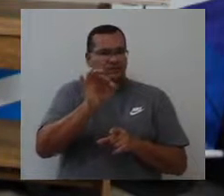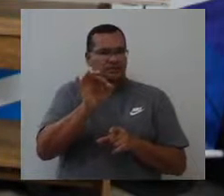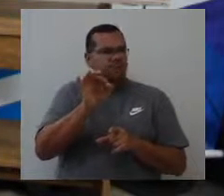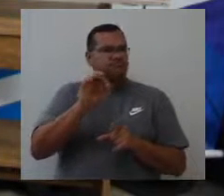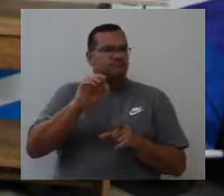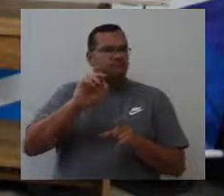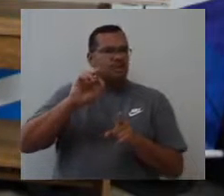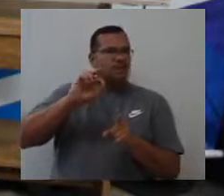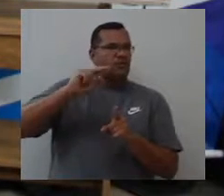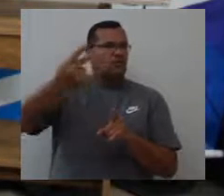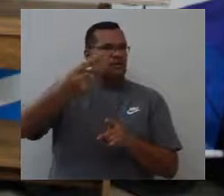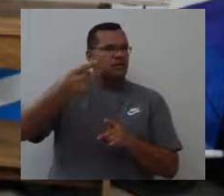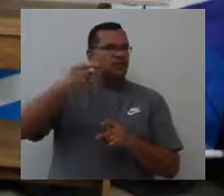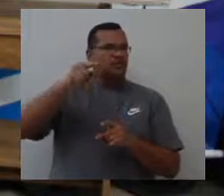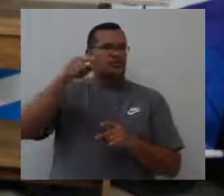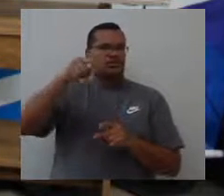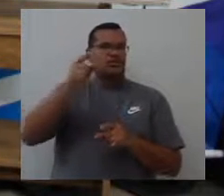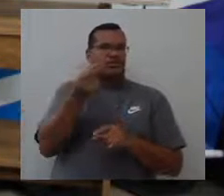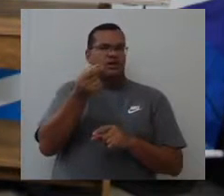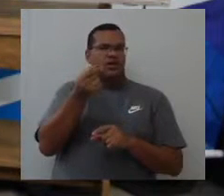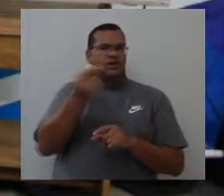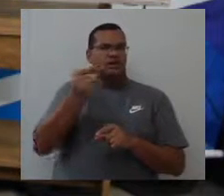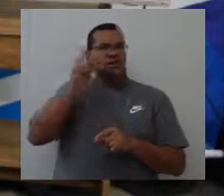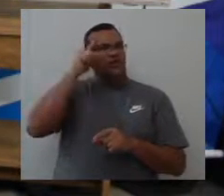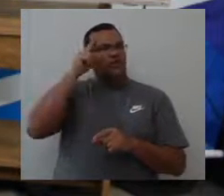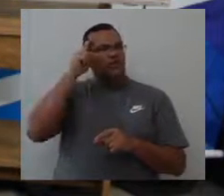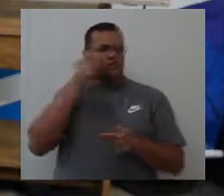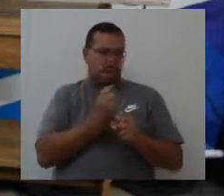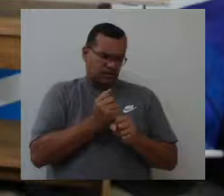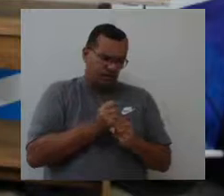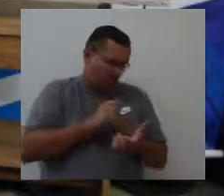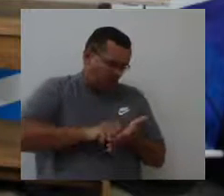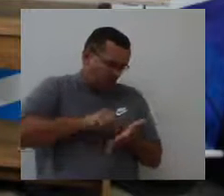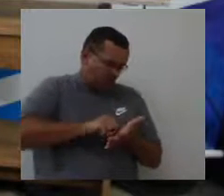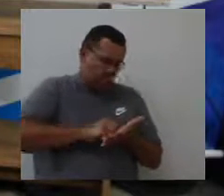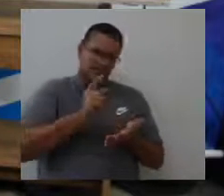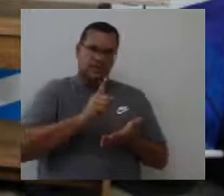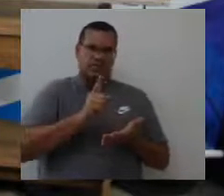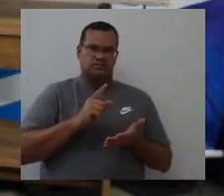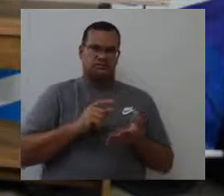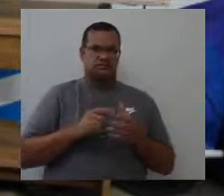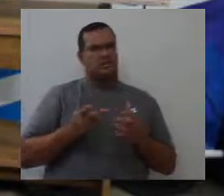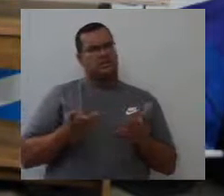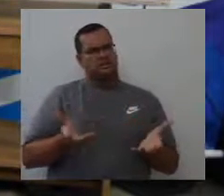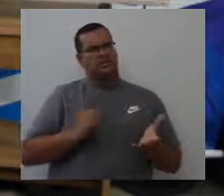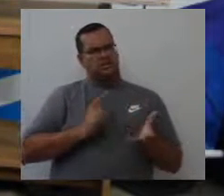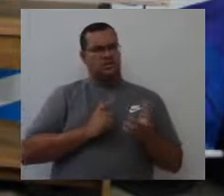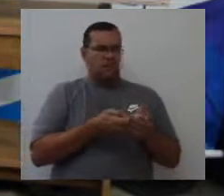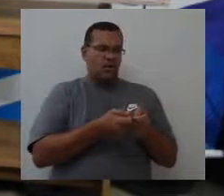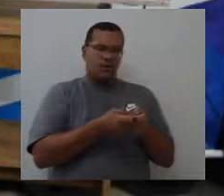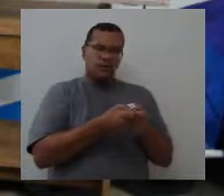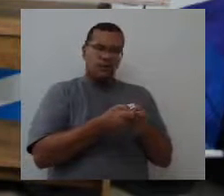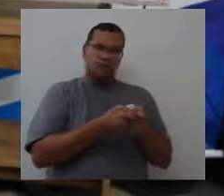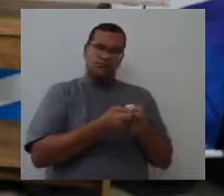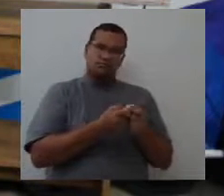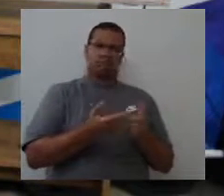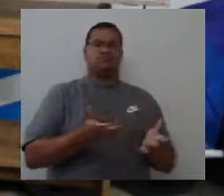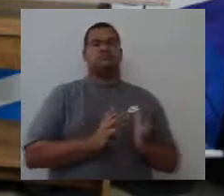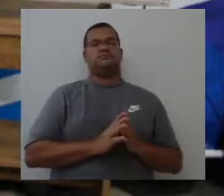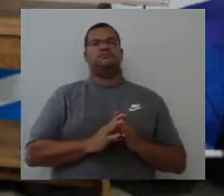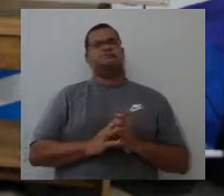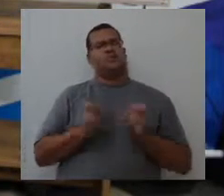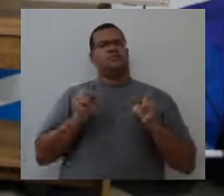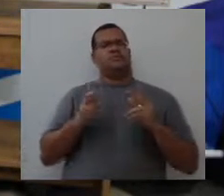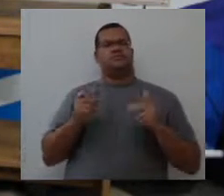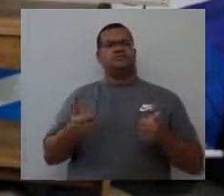entre preços, você no seu dia a dia não vai parar a fazer conta no papel. Você pega uma calculadora, não é verdade? Muito bem. Então você pega